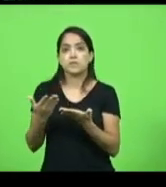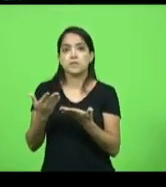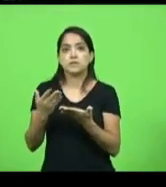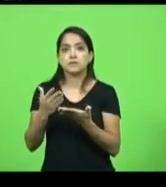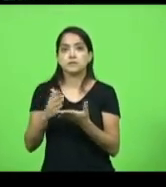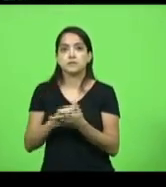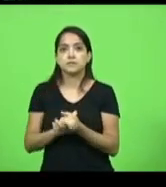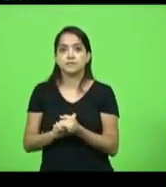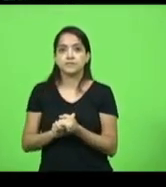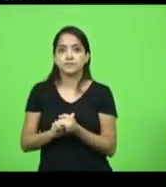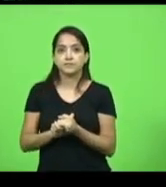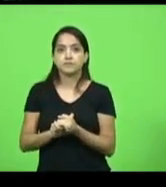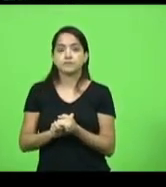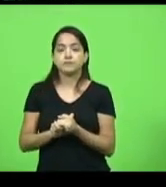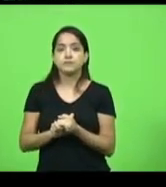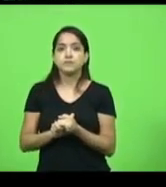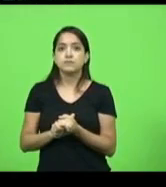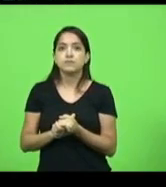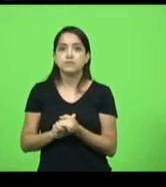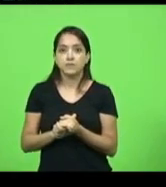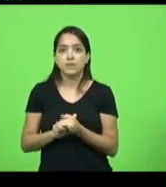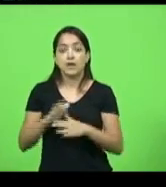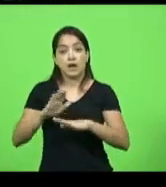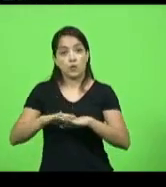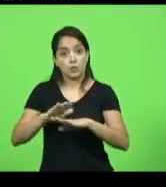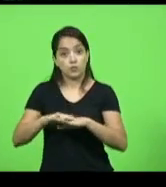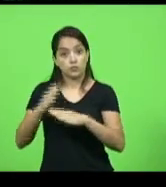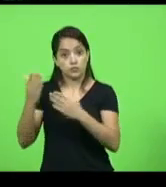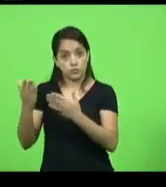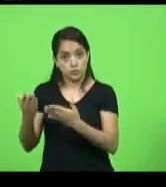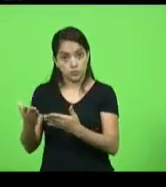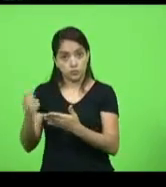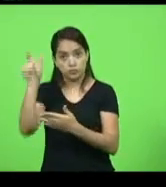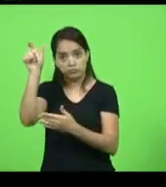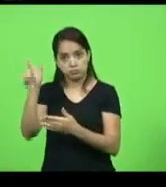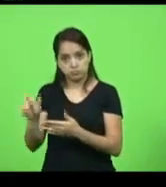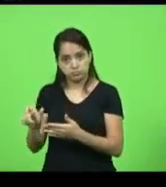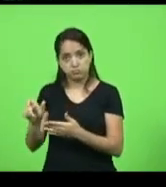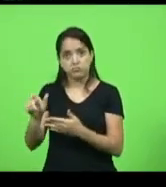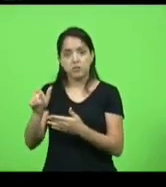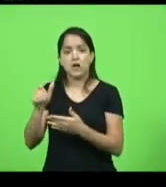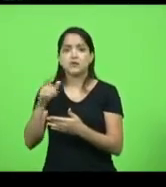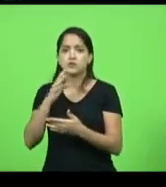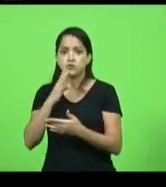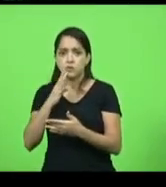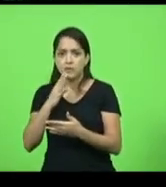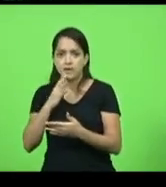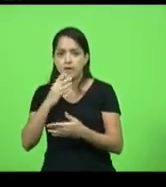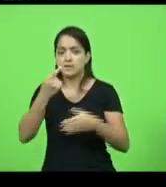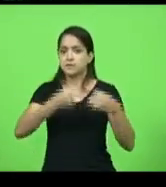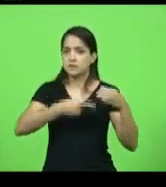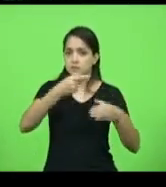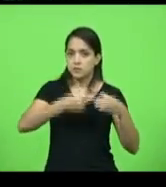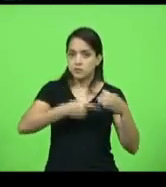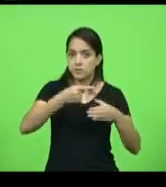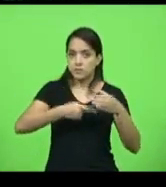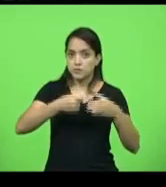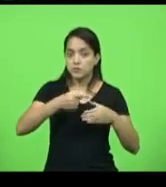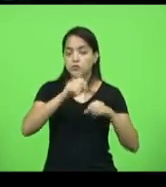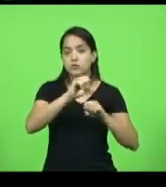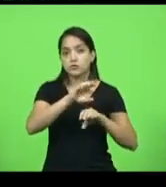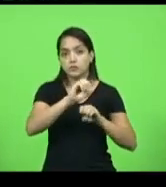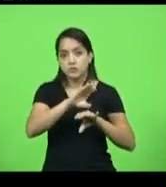relação à conduta da, deputada, que todos nós conhecemos a história dela, não só nas comissões de